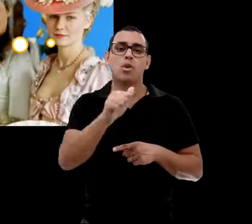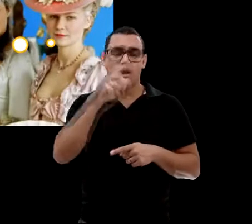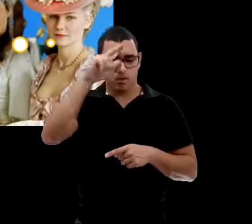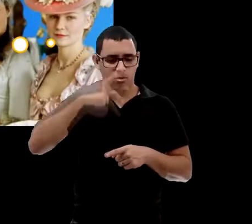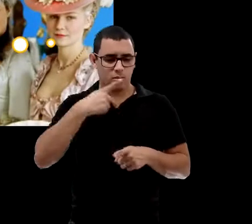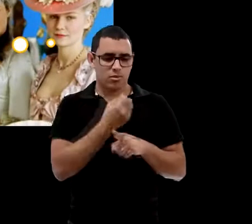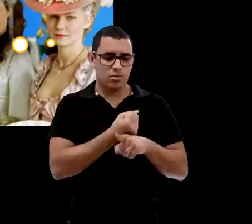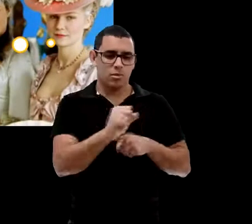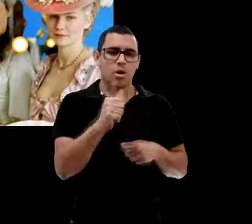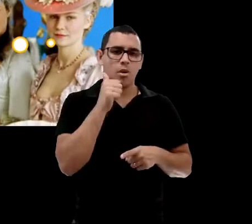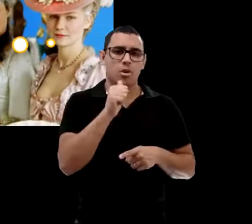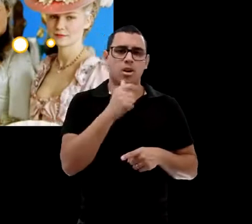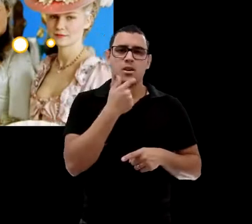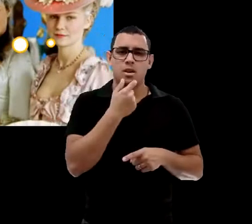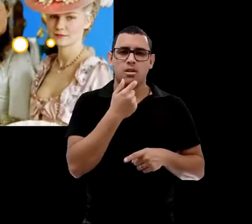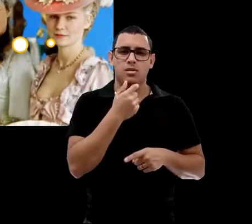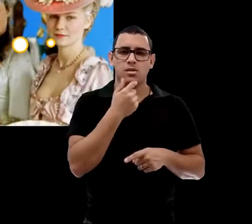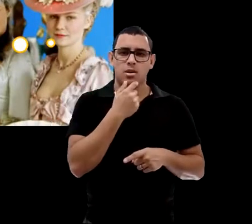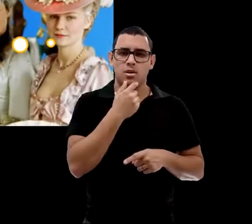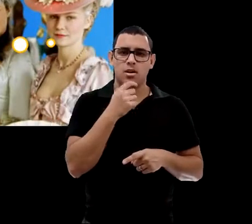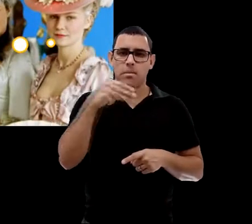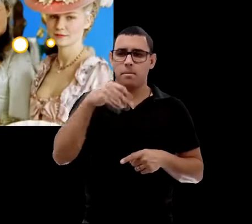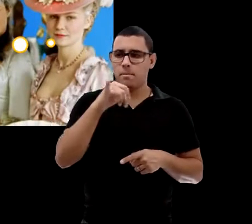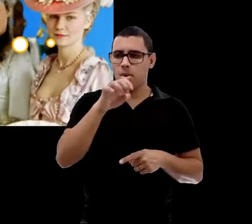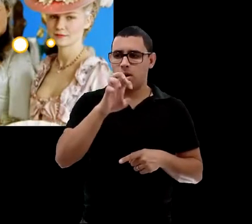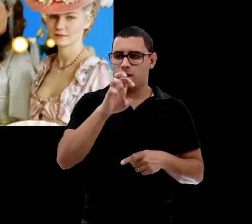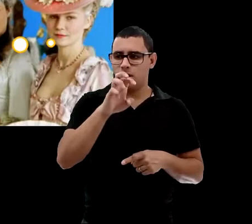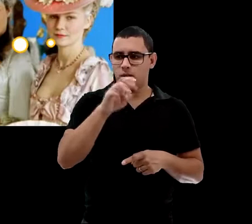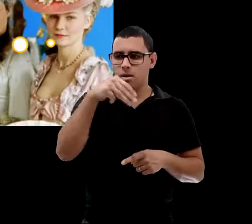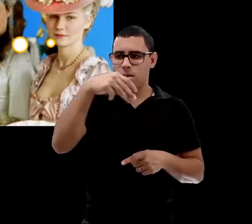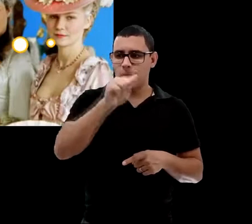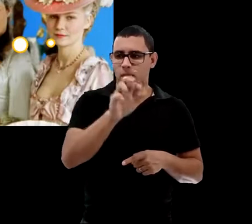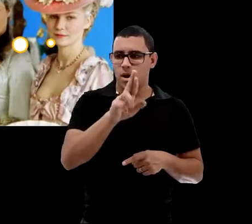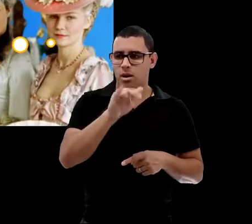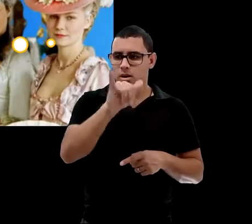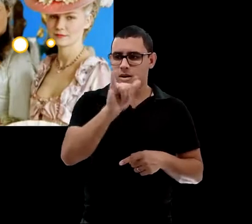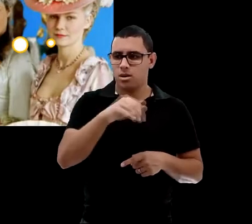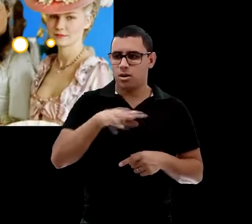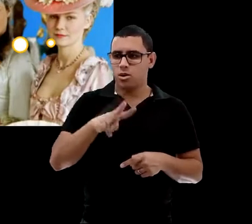Mas vejam, mulheres é quem defendiam mulheres. Teve uma inglesa chamada Mary Wollstonecraft,